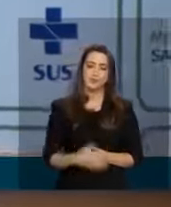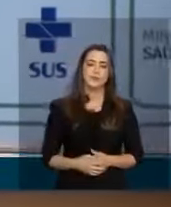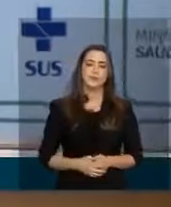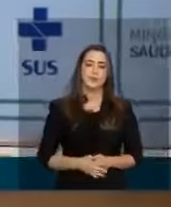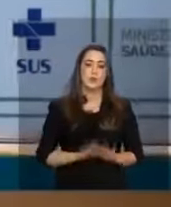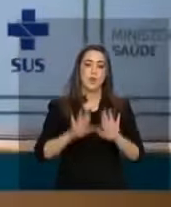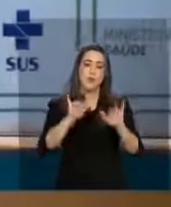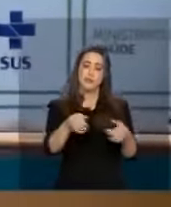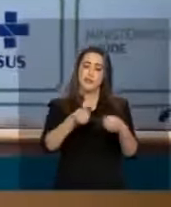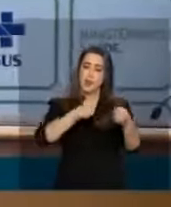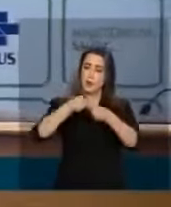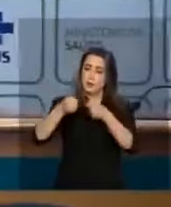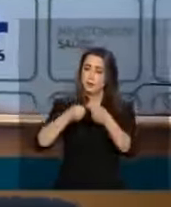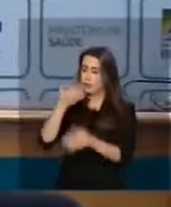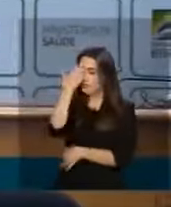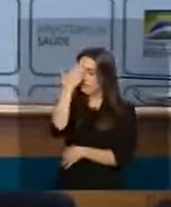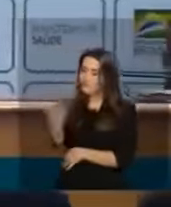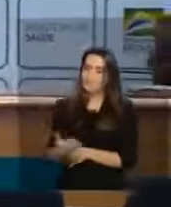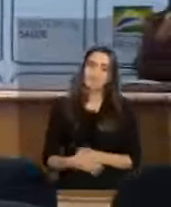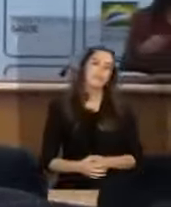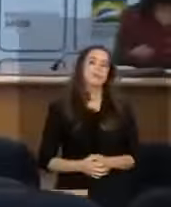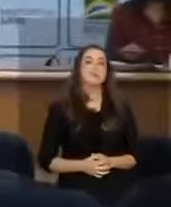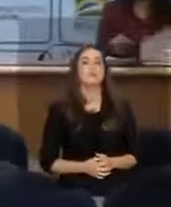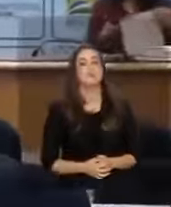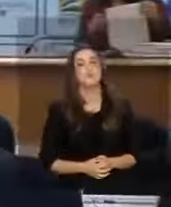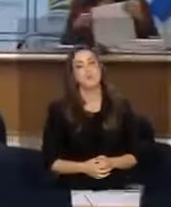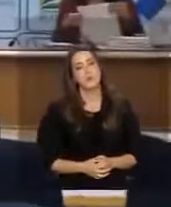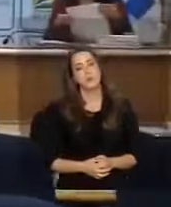Está encerrada a coletiva. Muito obrigada.